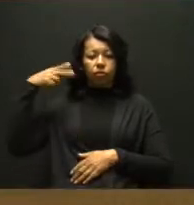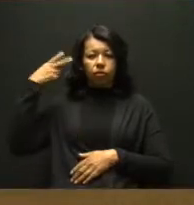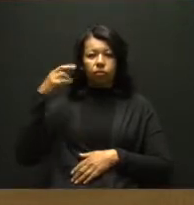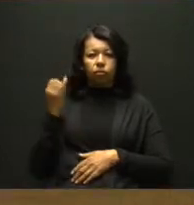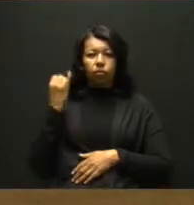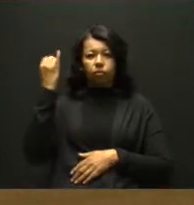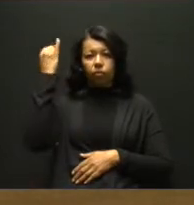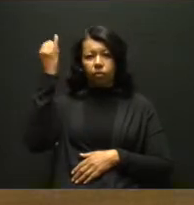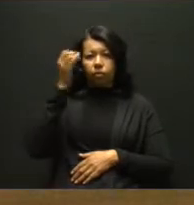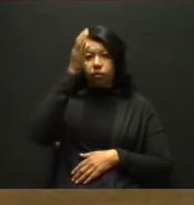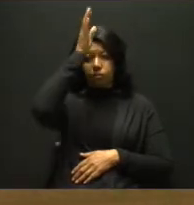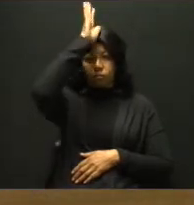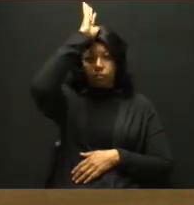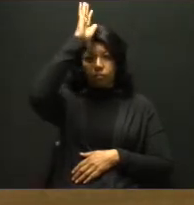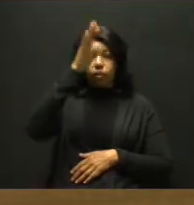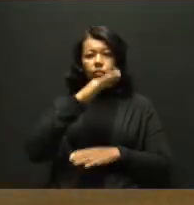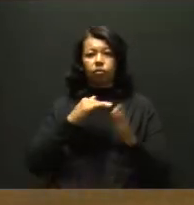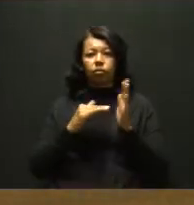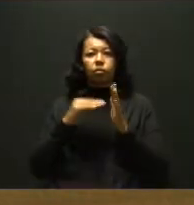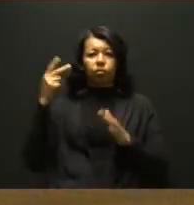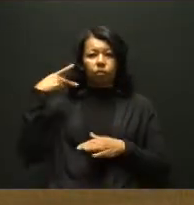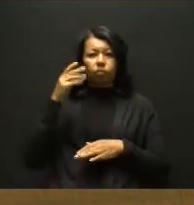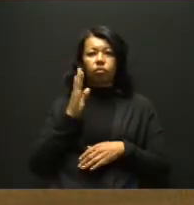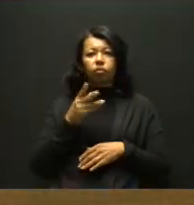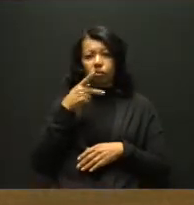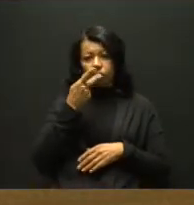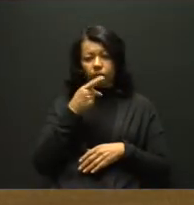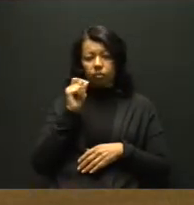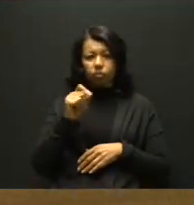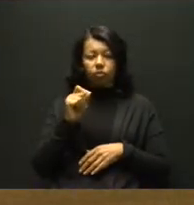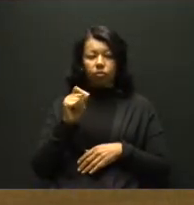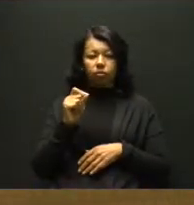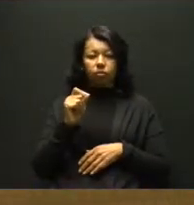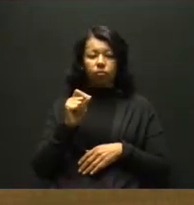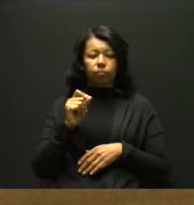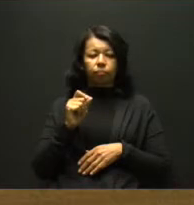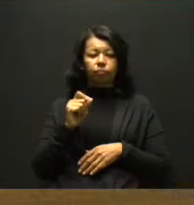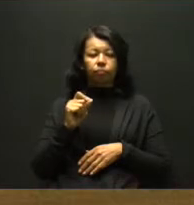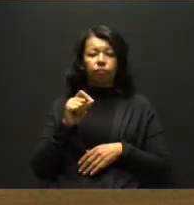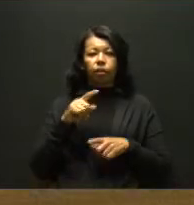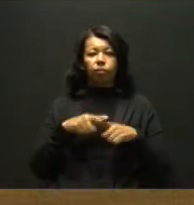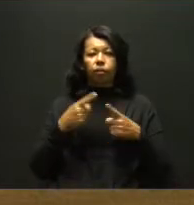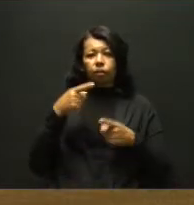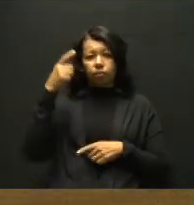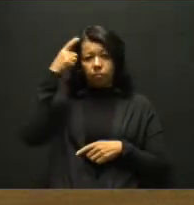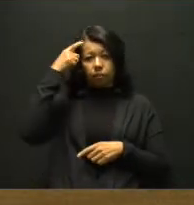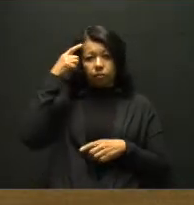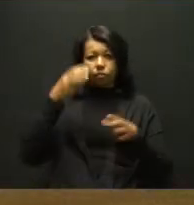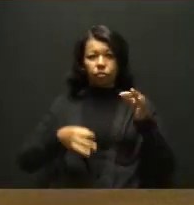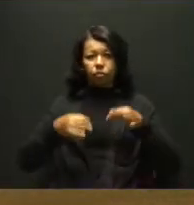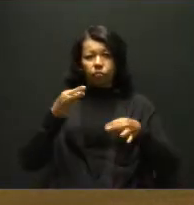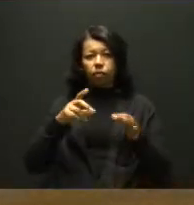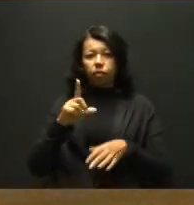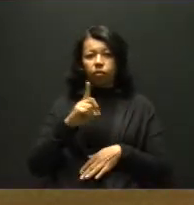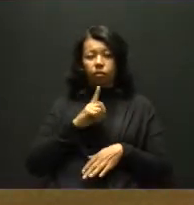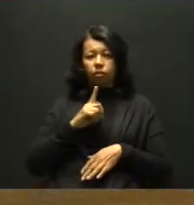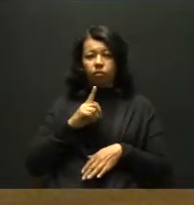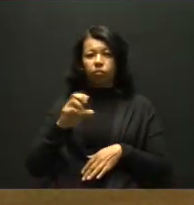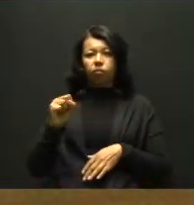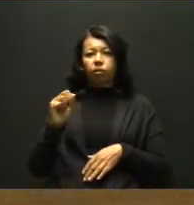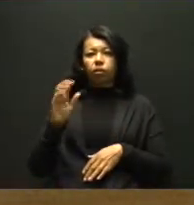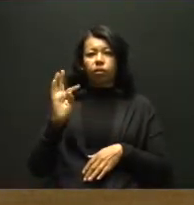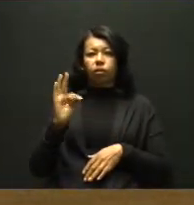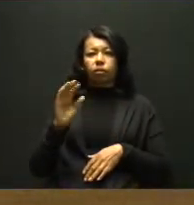pública os vereadores já se manifestaram contra isso mas penso que o julgamento que teve no stf declarou